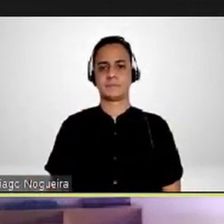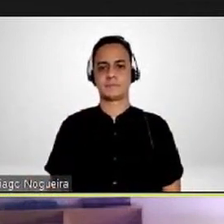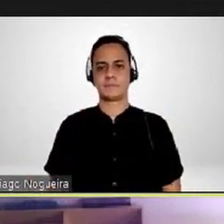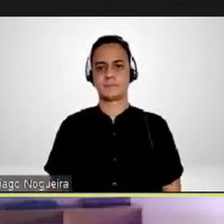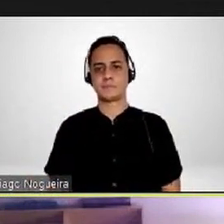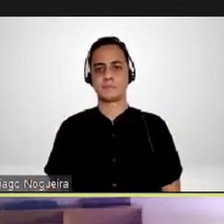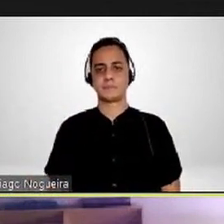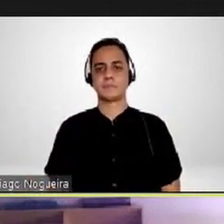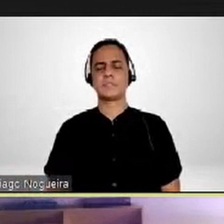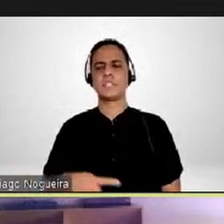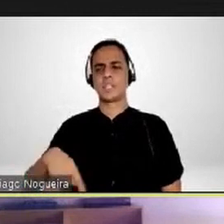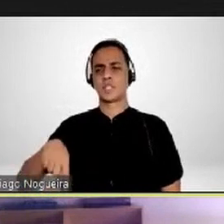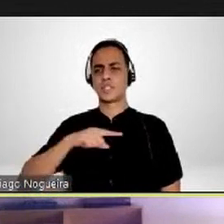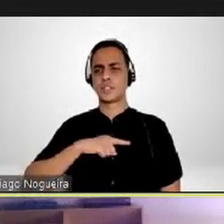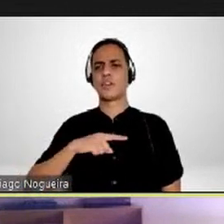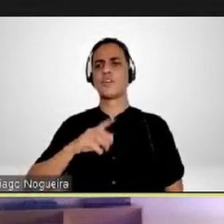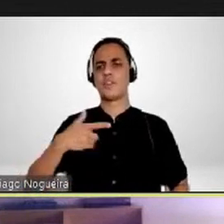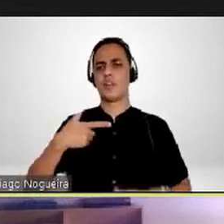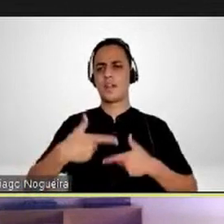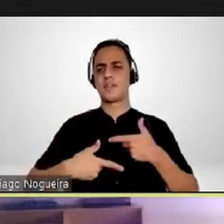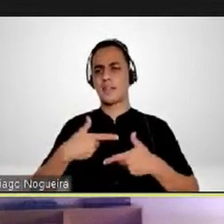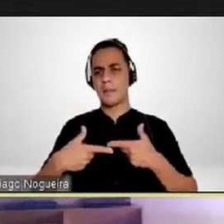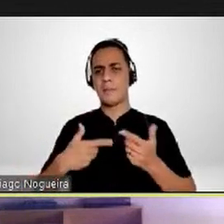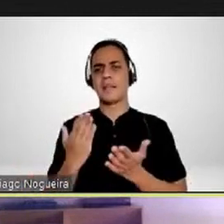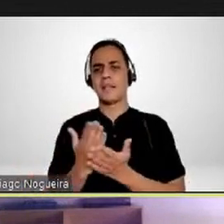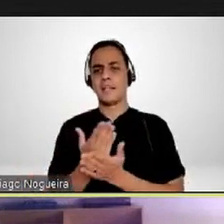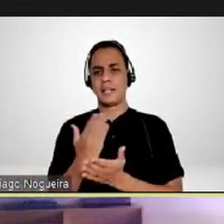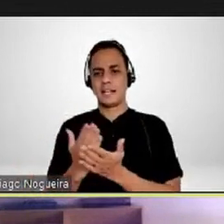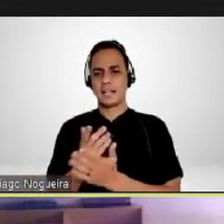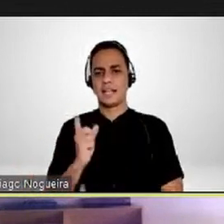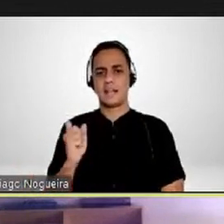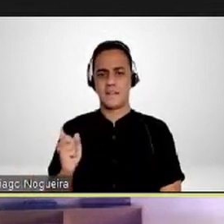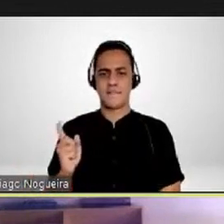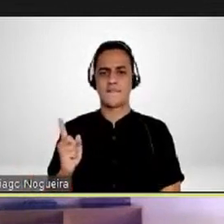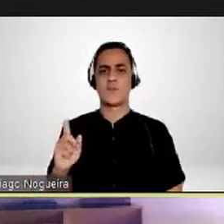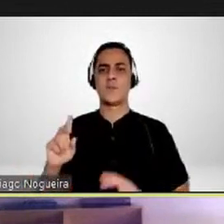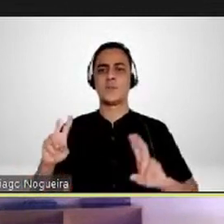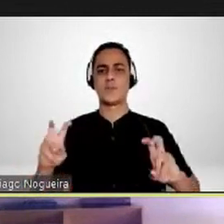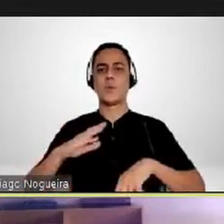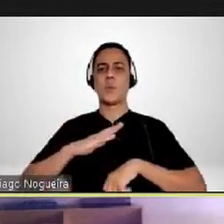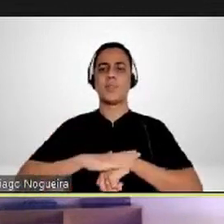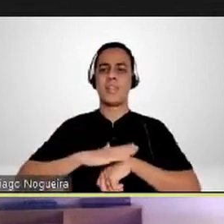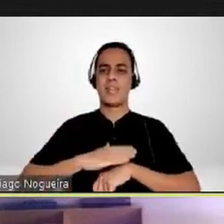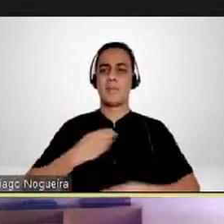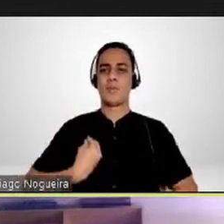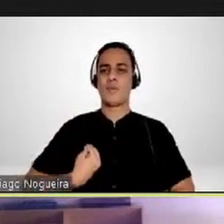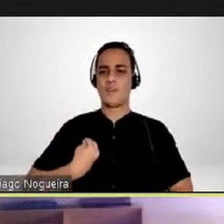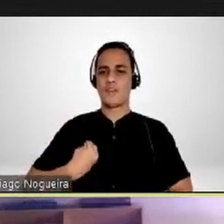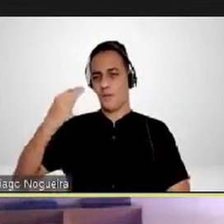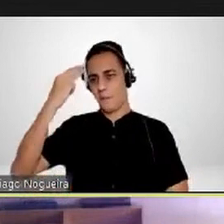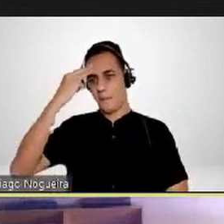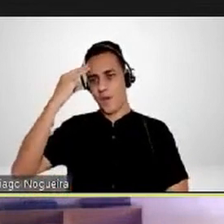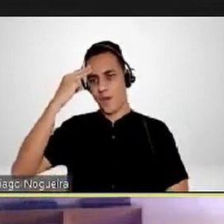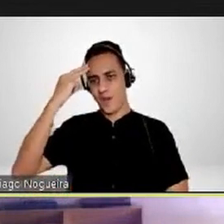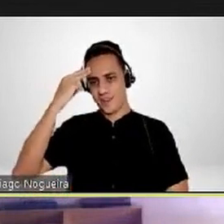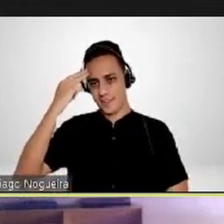E nós trabalhamos muito com esse livro da Ecleia Bossi, O Tempo Vivo da Memória, para